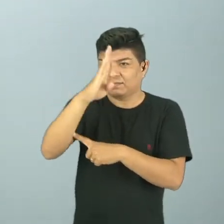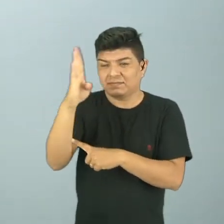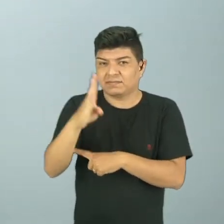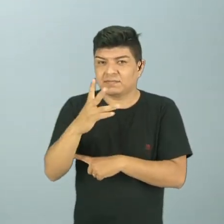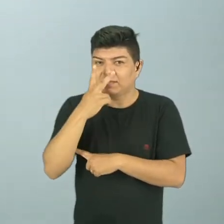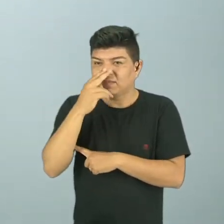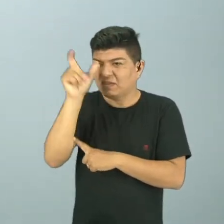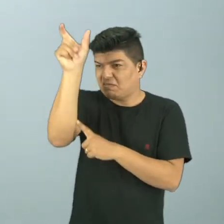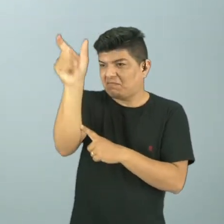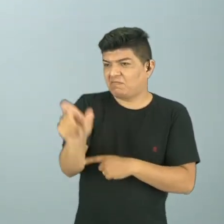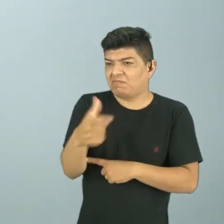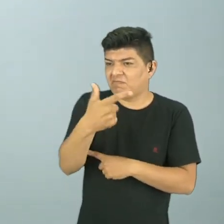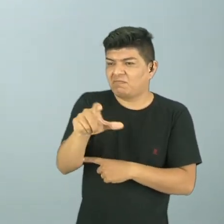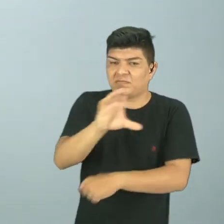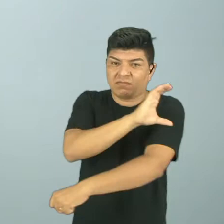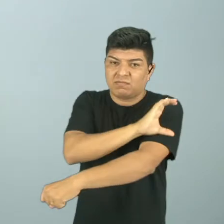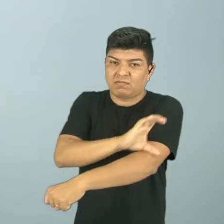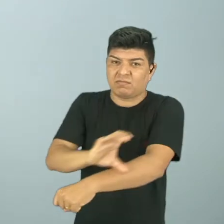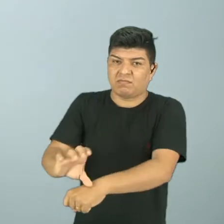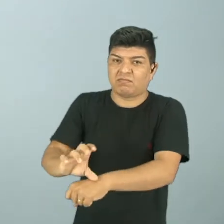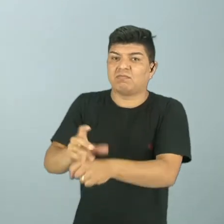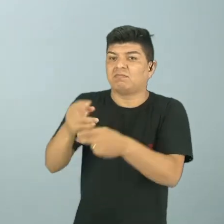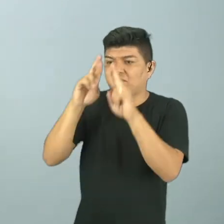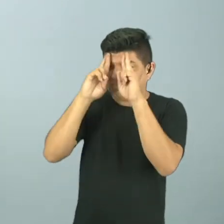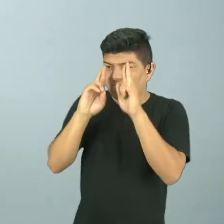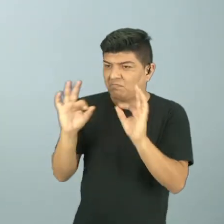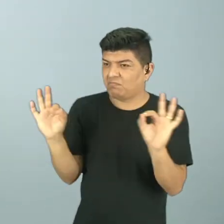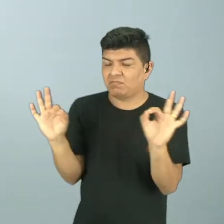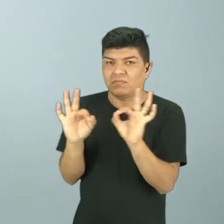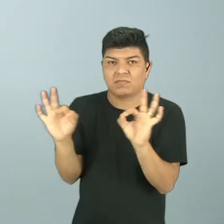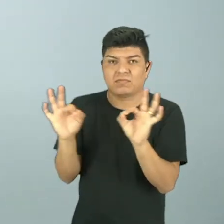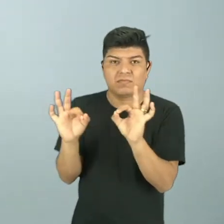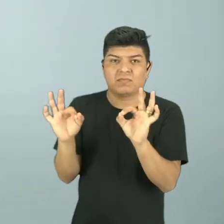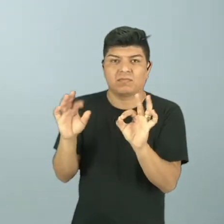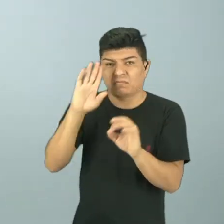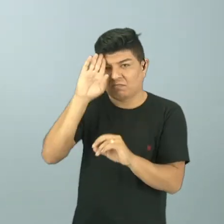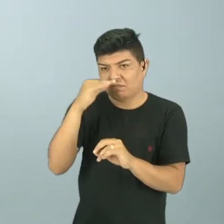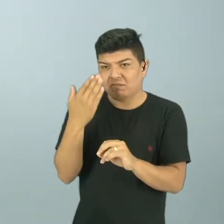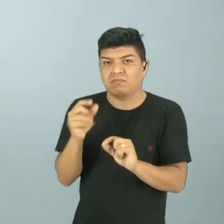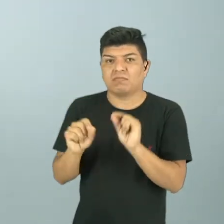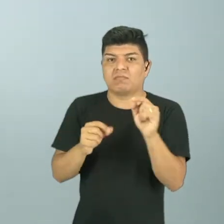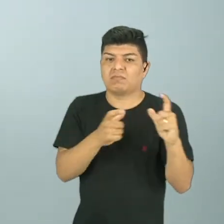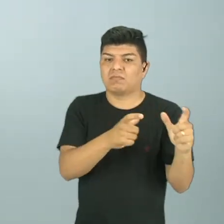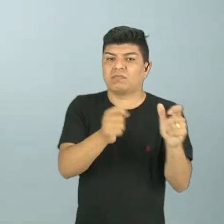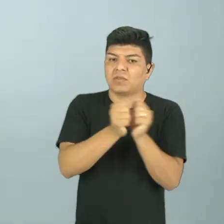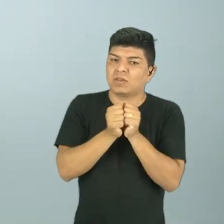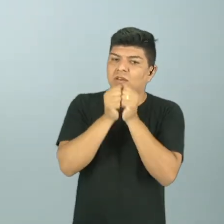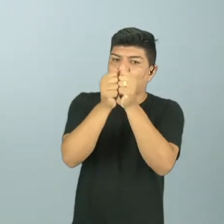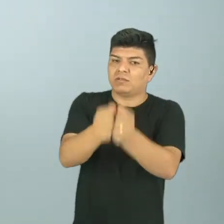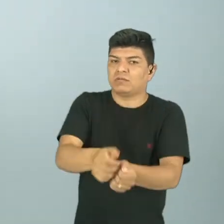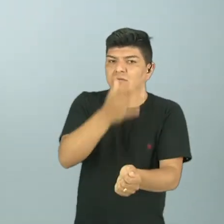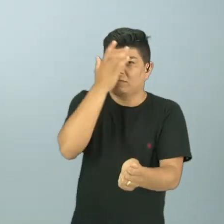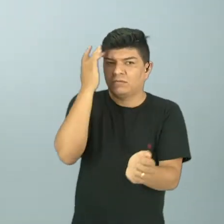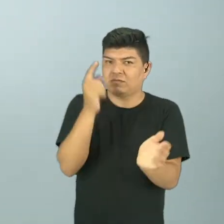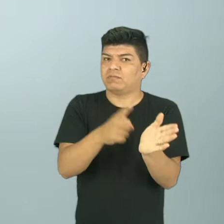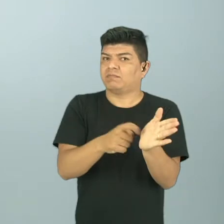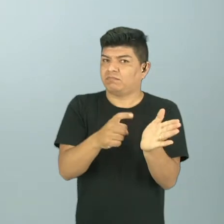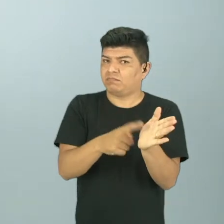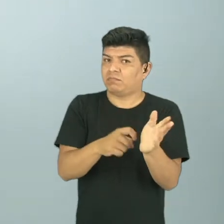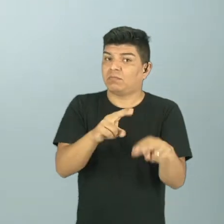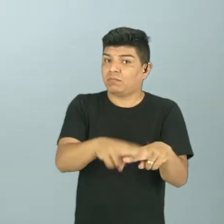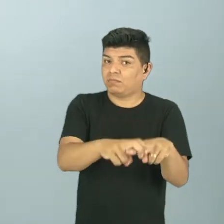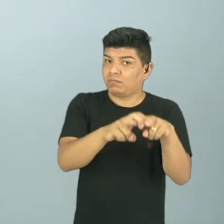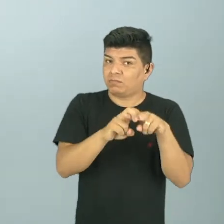um sujeito sem cultura, sem moral, que não era digno de estar no mesmo espaço que o branco. E esse processo